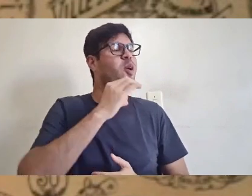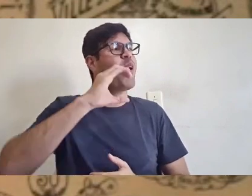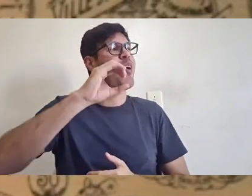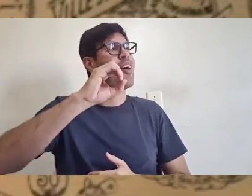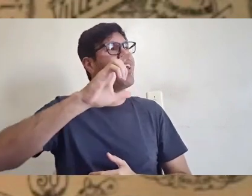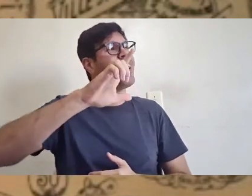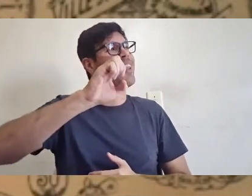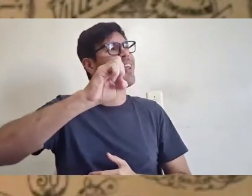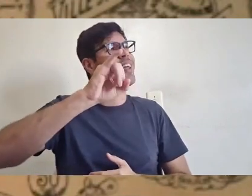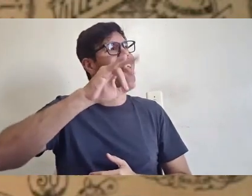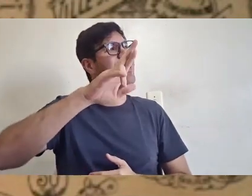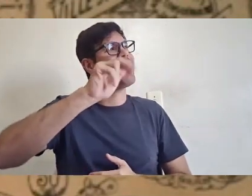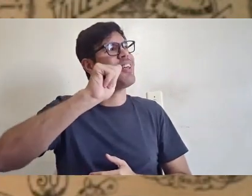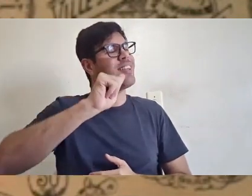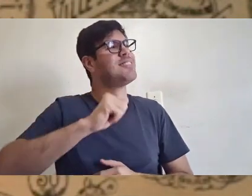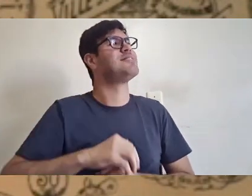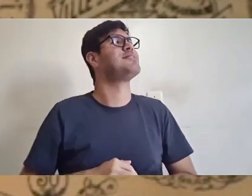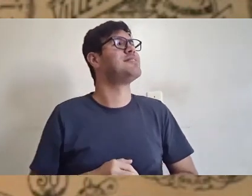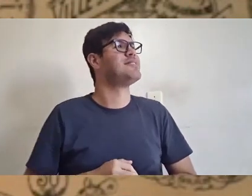Coleira,